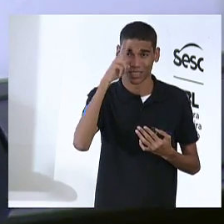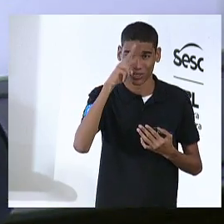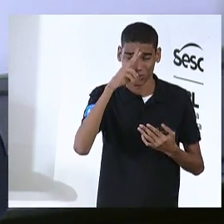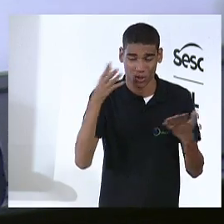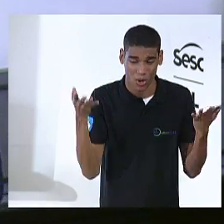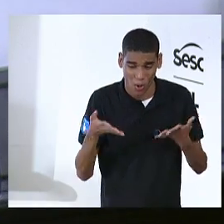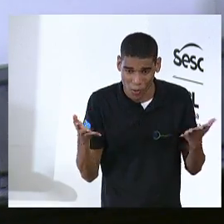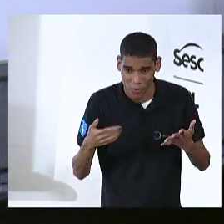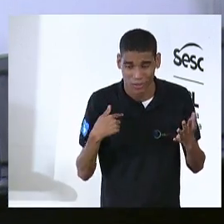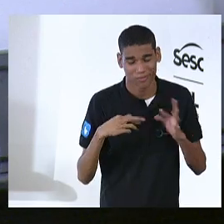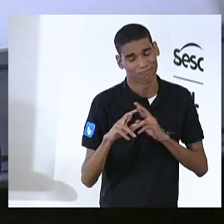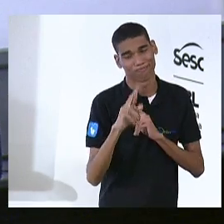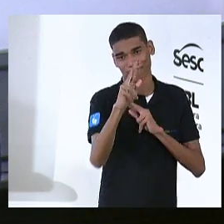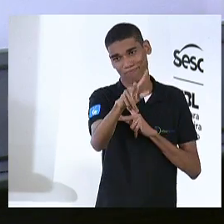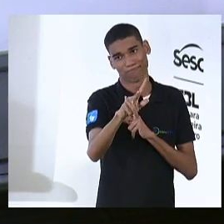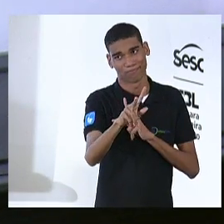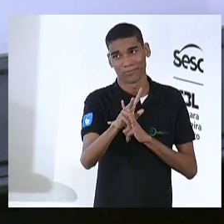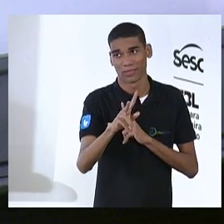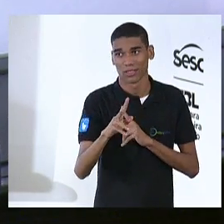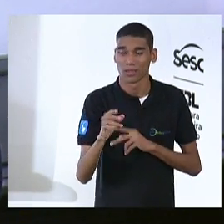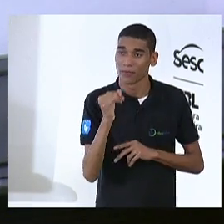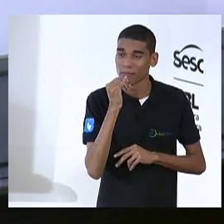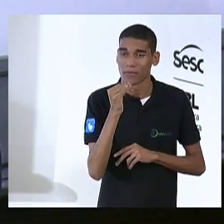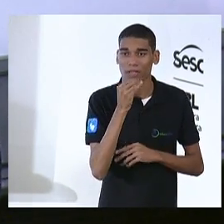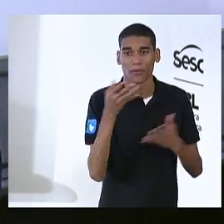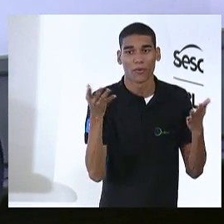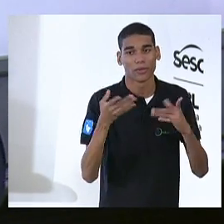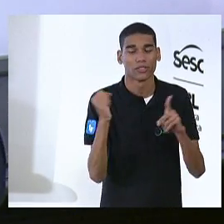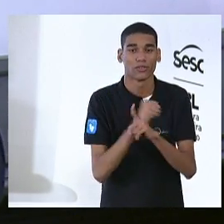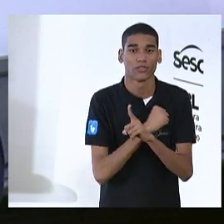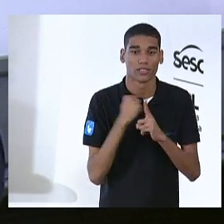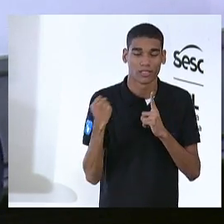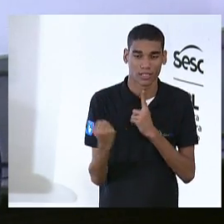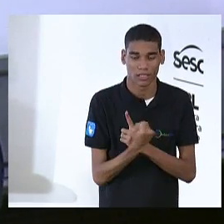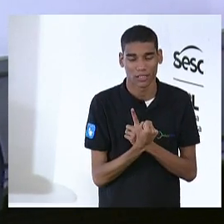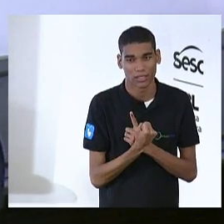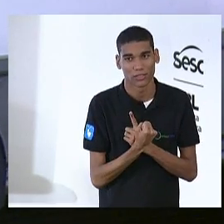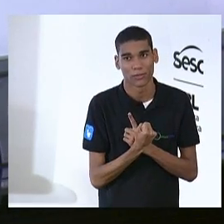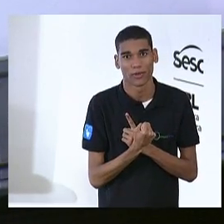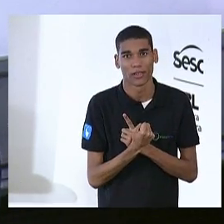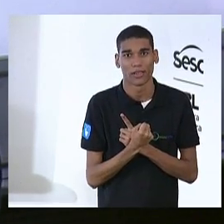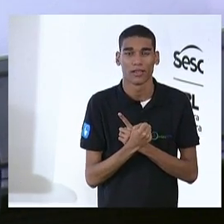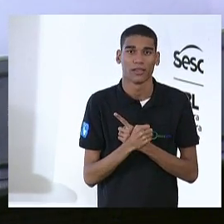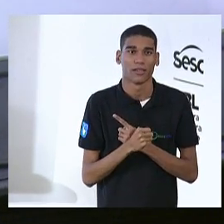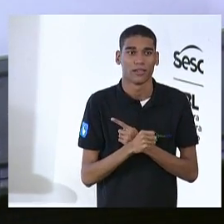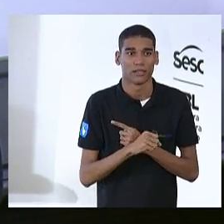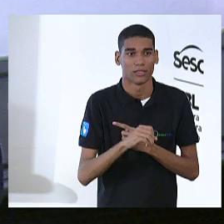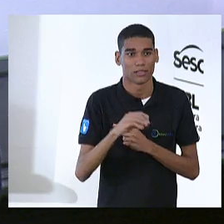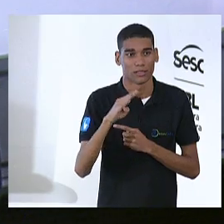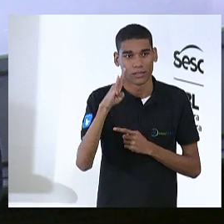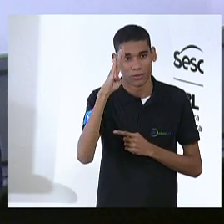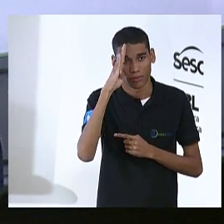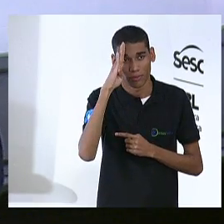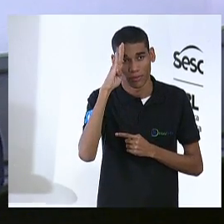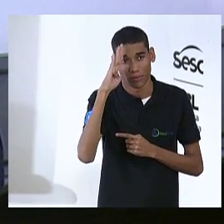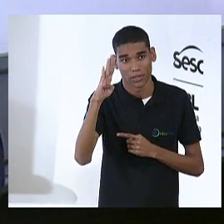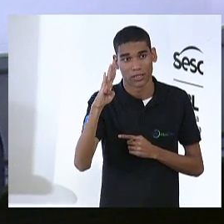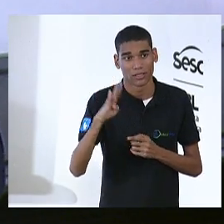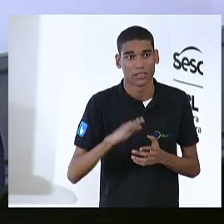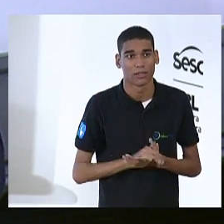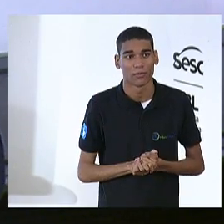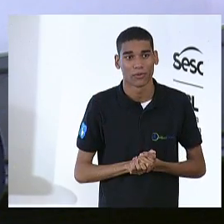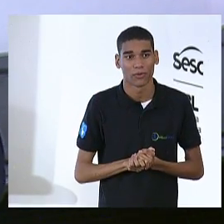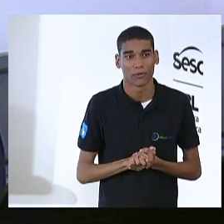em linhas gerais, que é isso. Né? Eu acho que a sinalização da sociedade as jornadas de junho, como se disse, né?